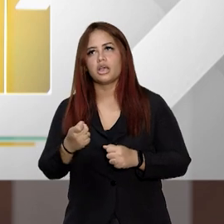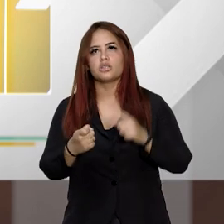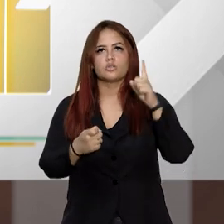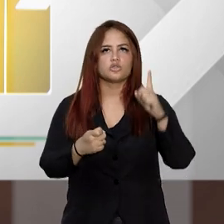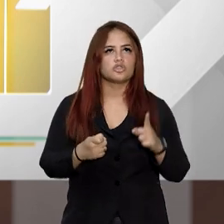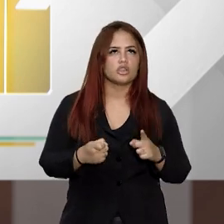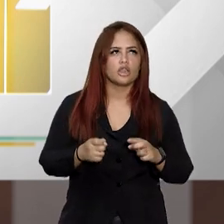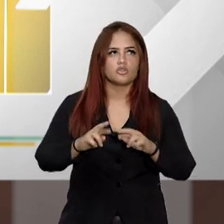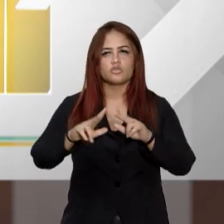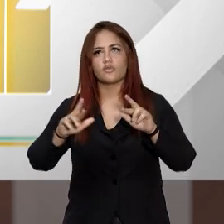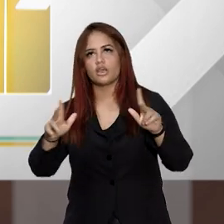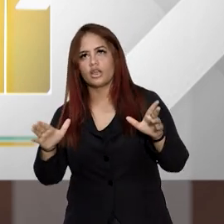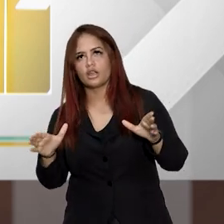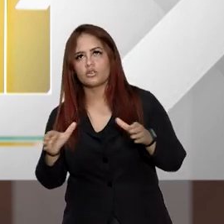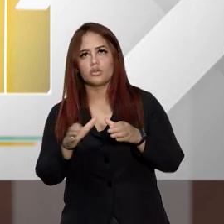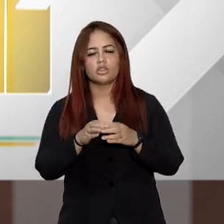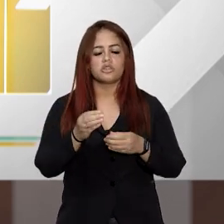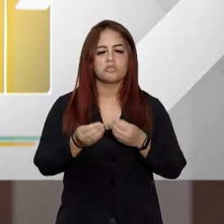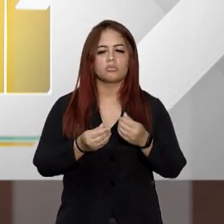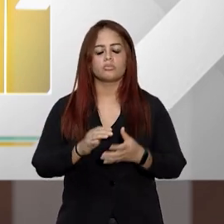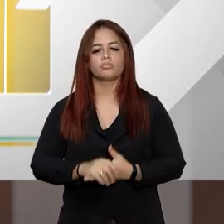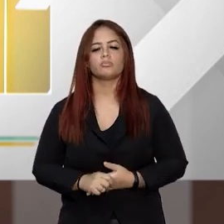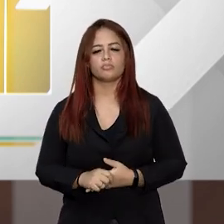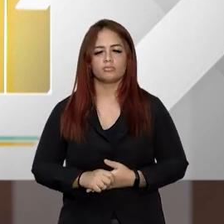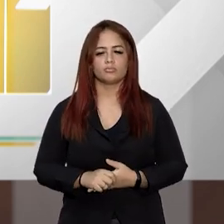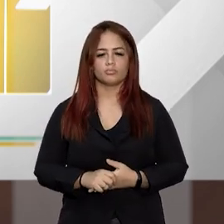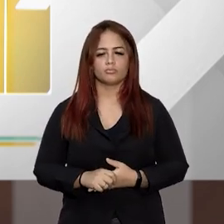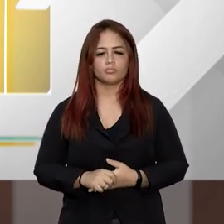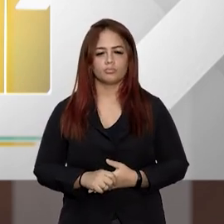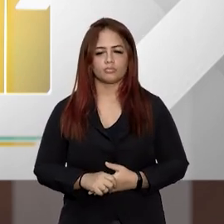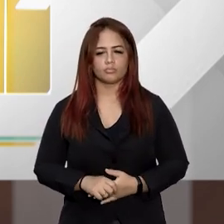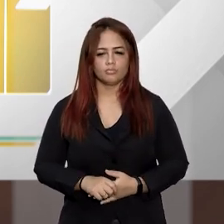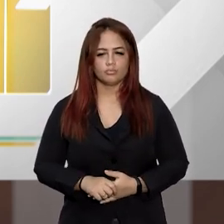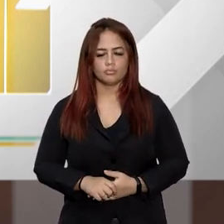difusos, coletivos ou individuais homogêneos?